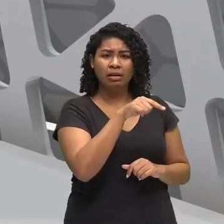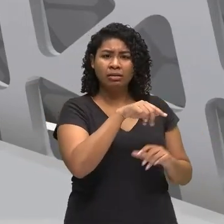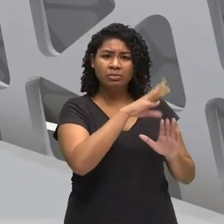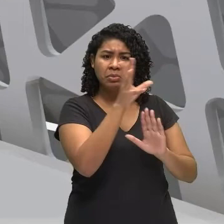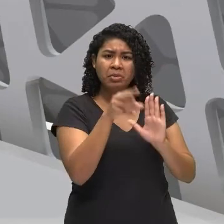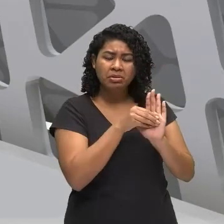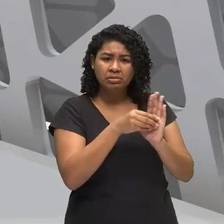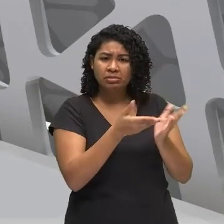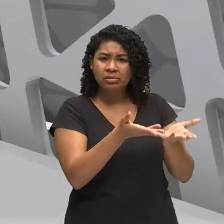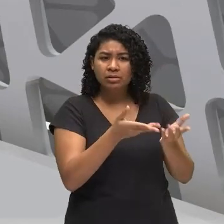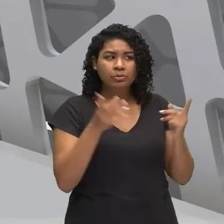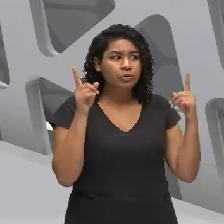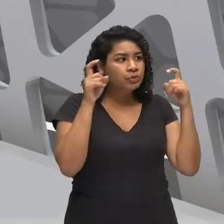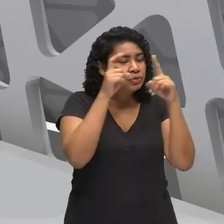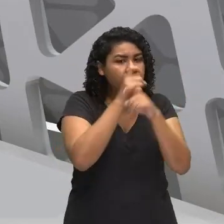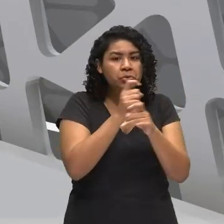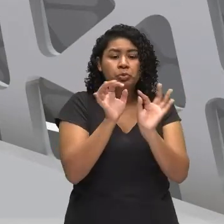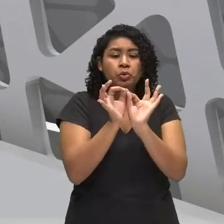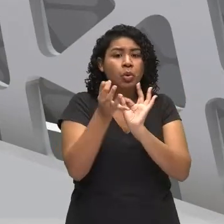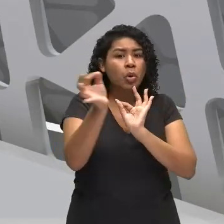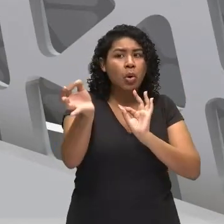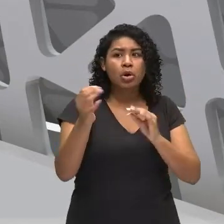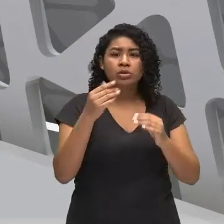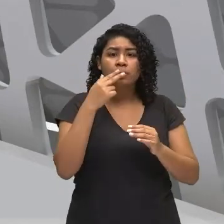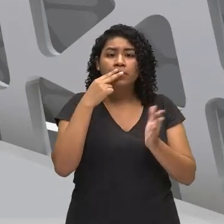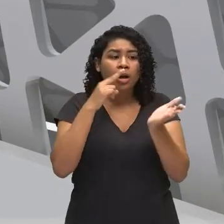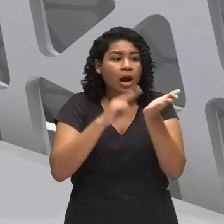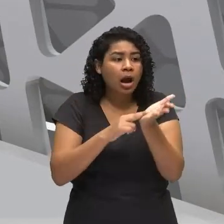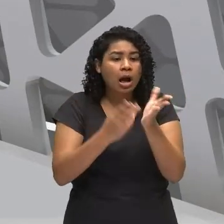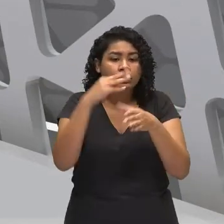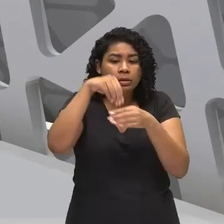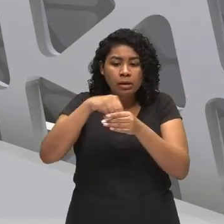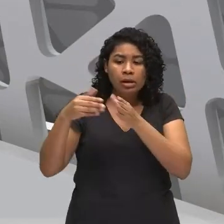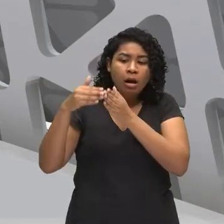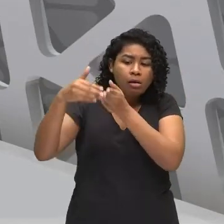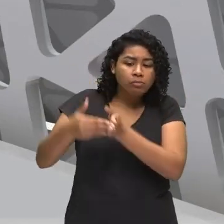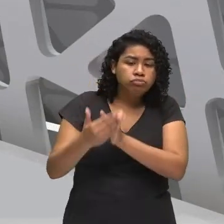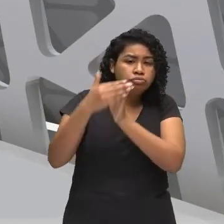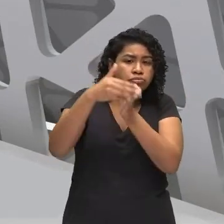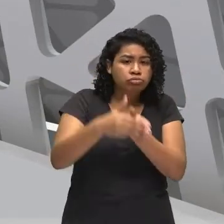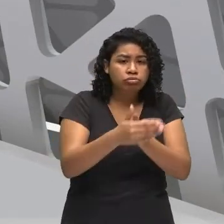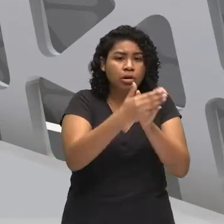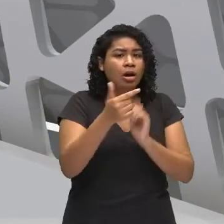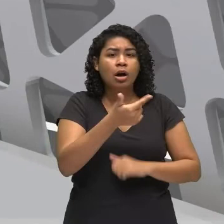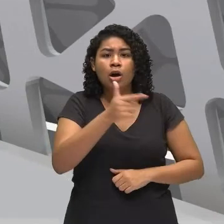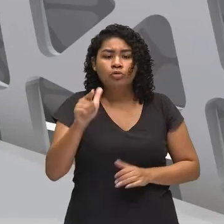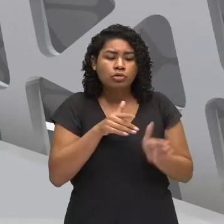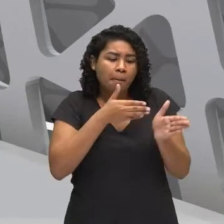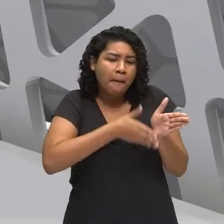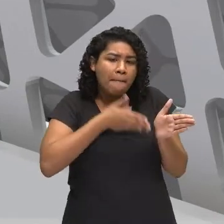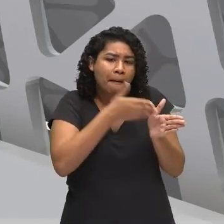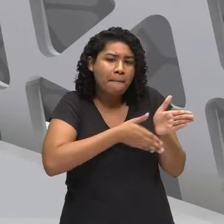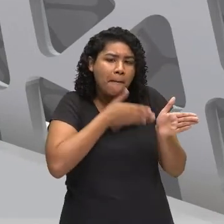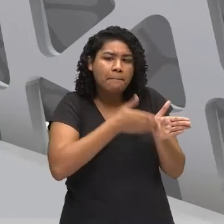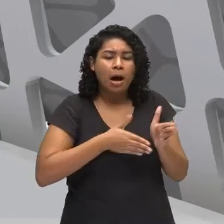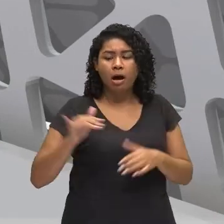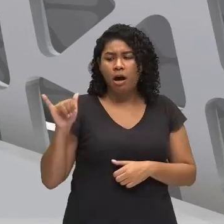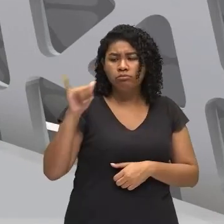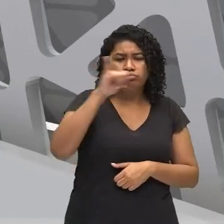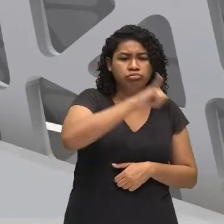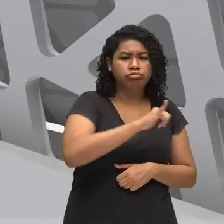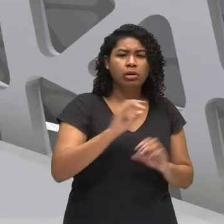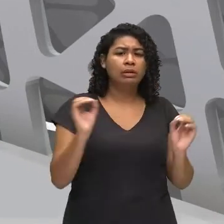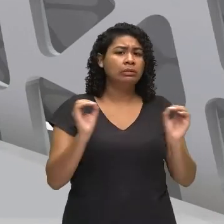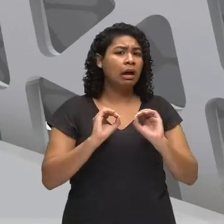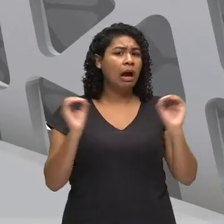tudo via carta, via navio. Então lembra, nós não tínhamos trens, Não tínhamos aviões, não tinha nem motor de popa, nem